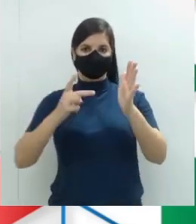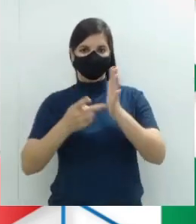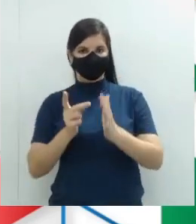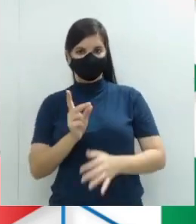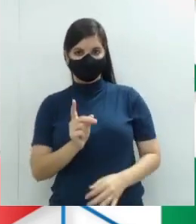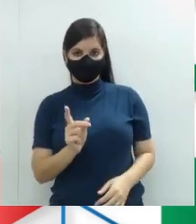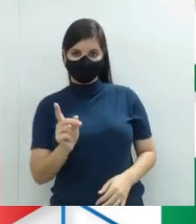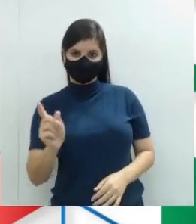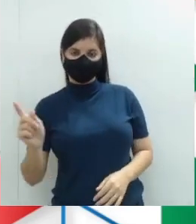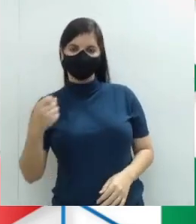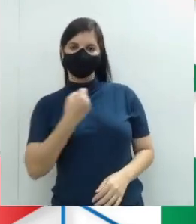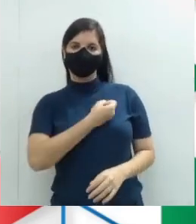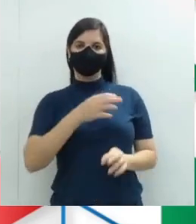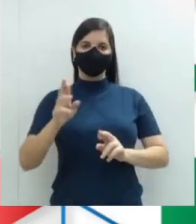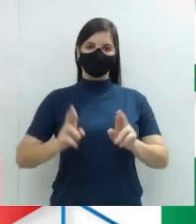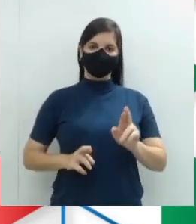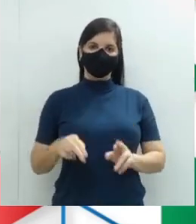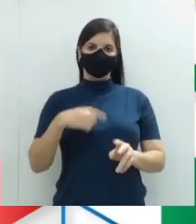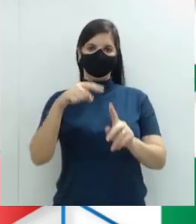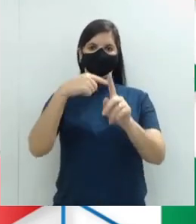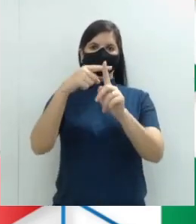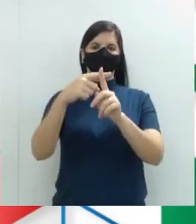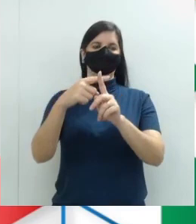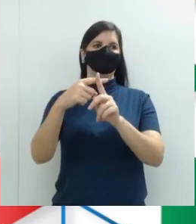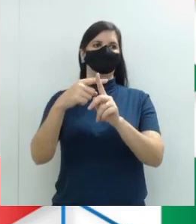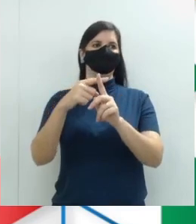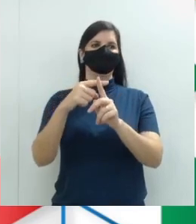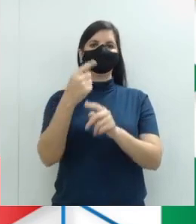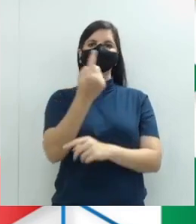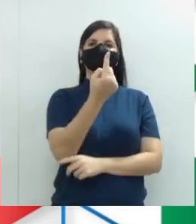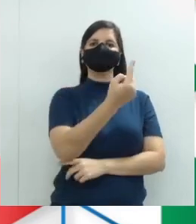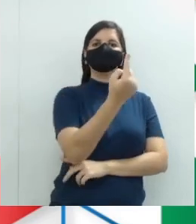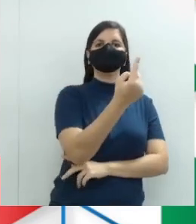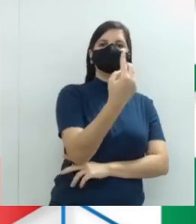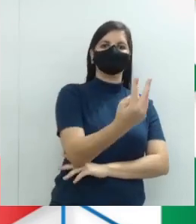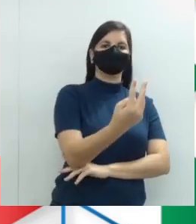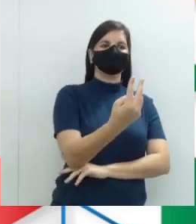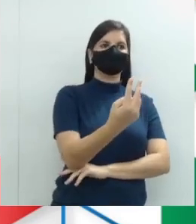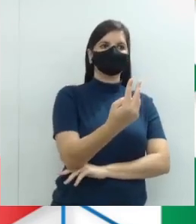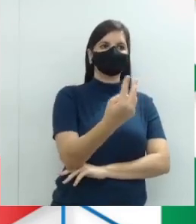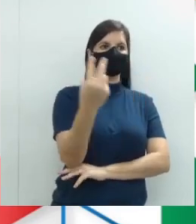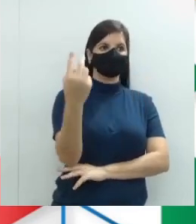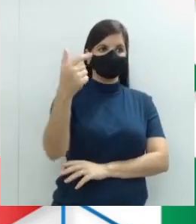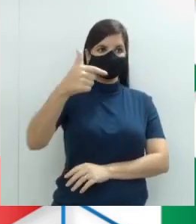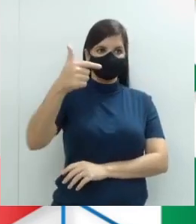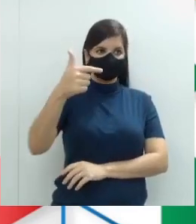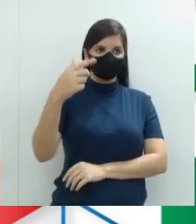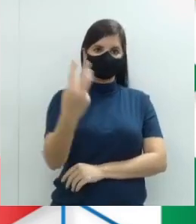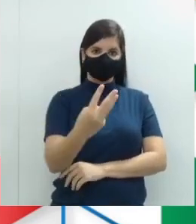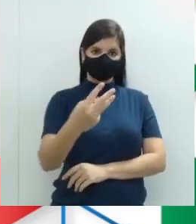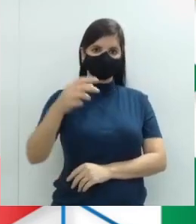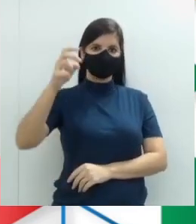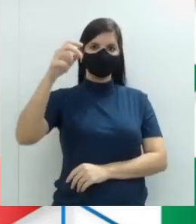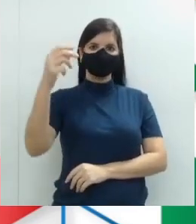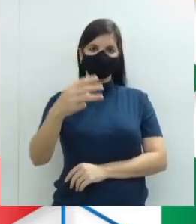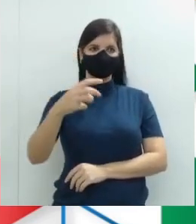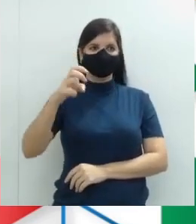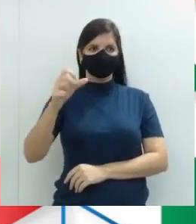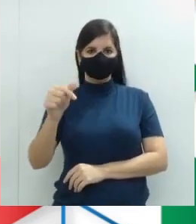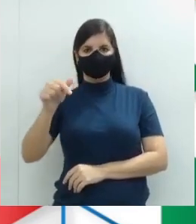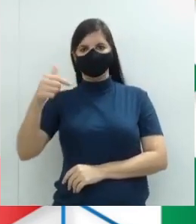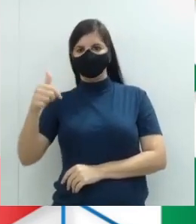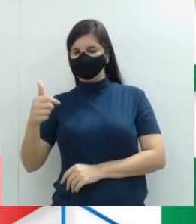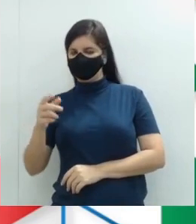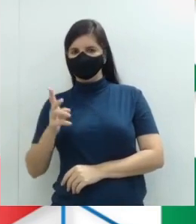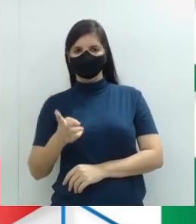pelos números primos positivos. O primeiro primo positivo tá aí, o 2. Segundo, 3, 5, 7, 11 e